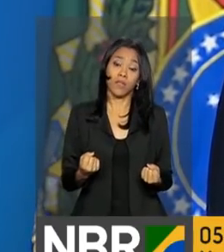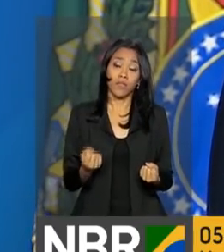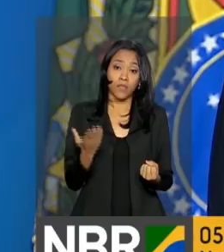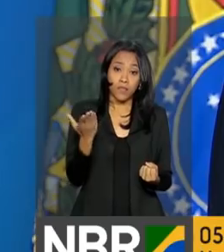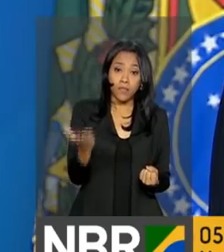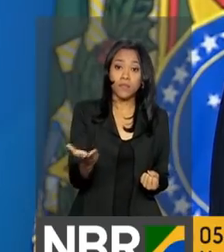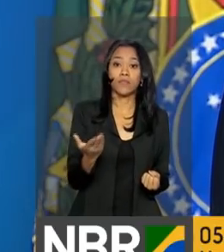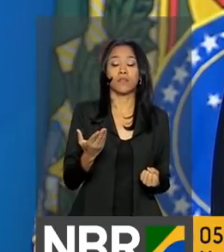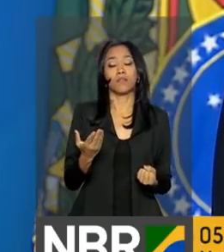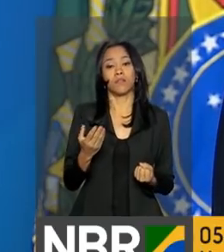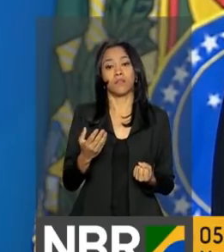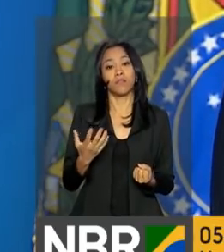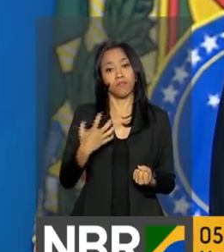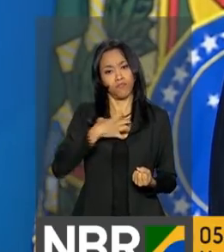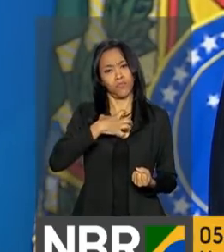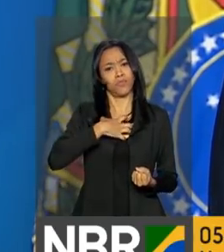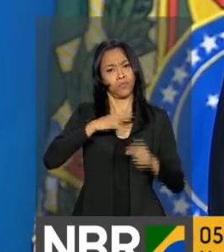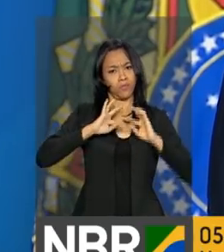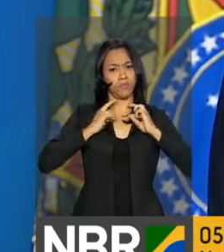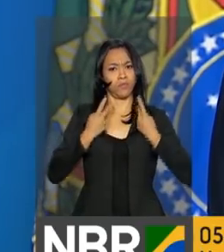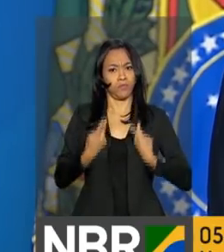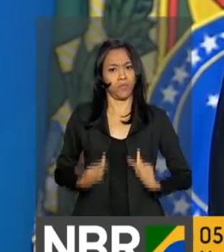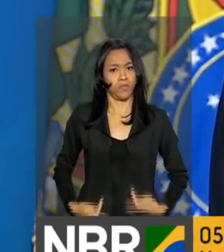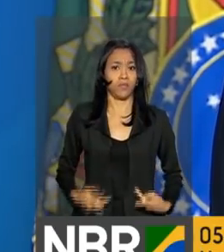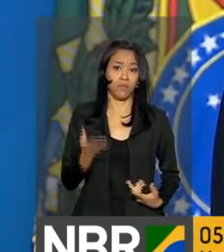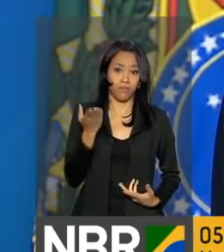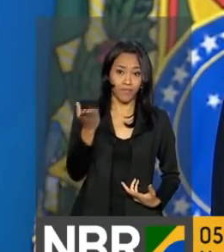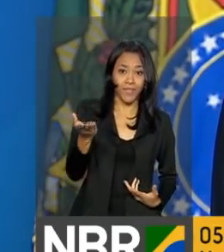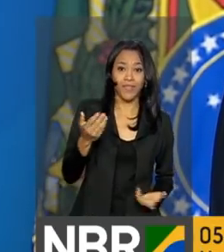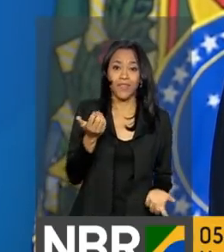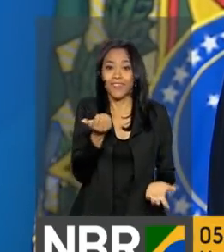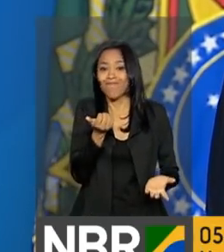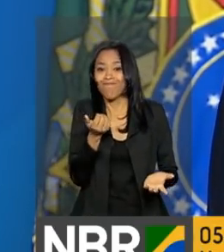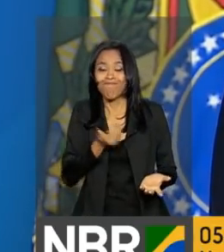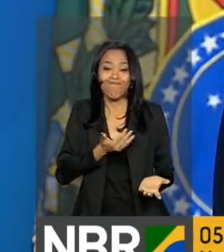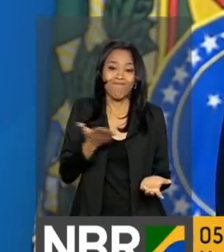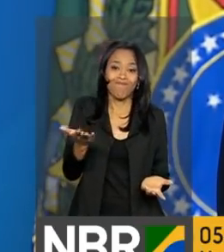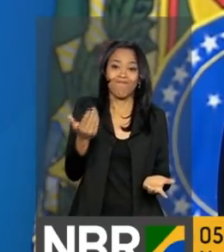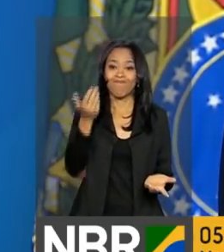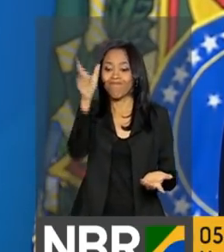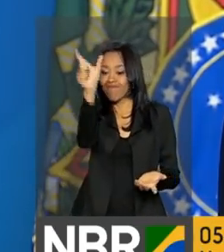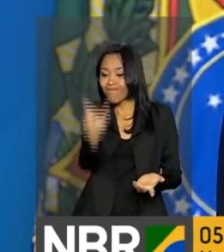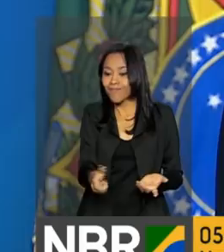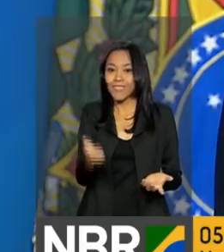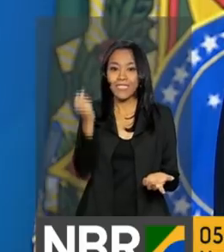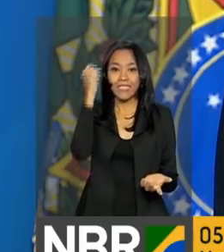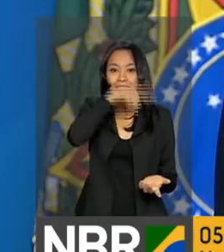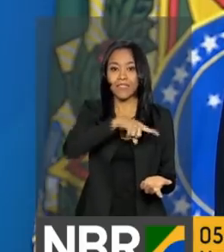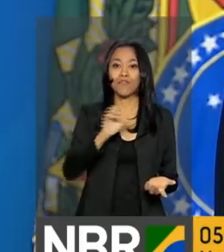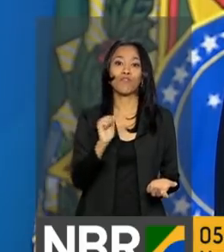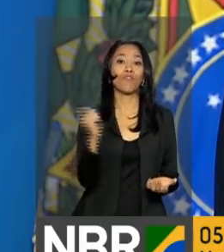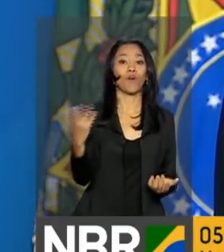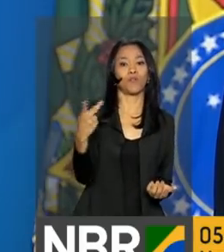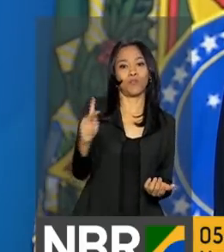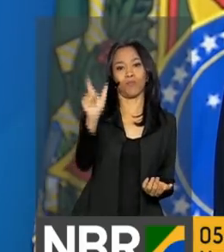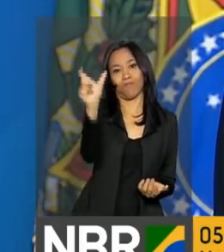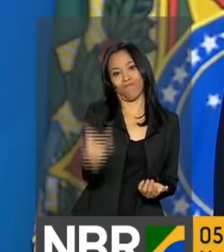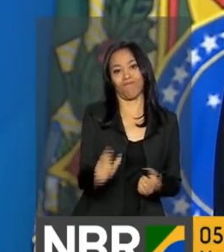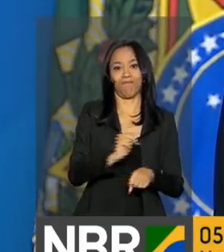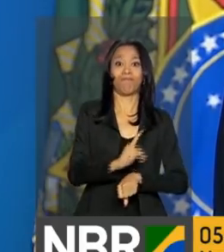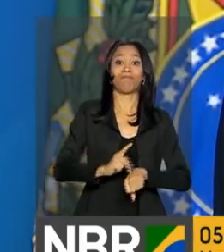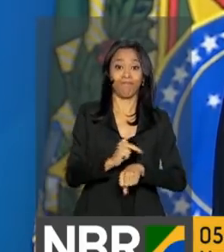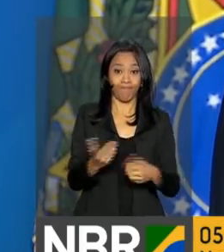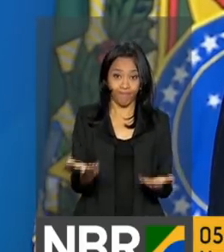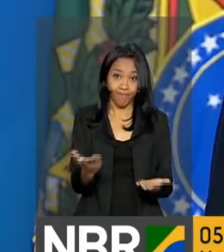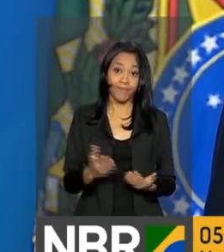circunstâncias convenhamos é vulnerável na verdade a medida benéfica